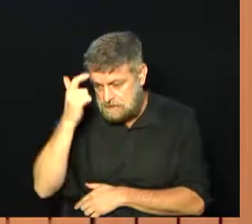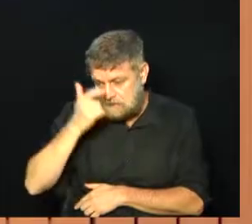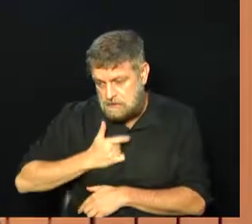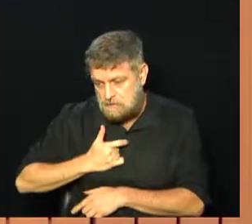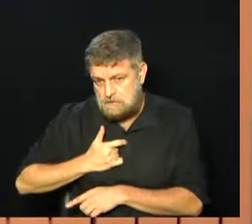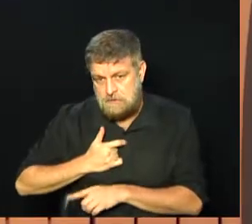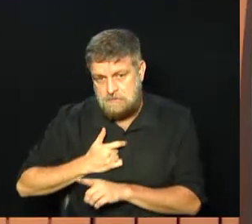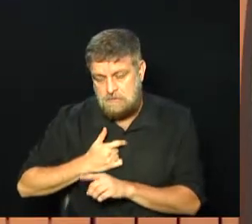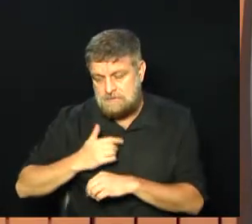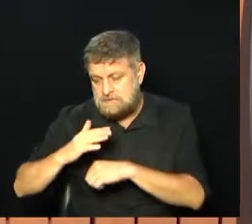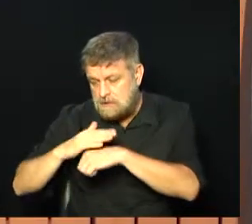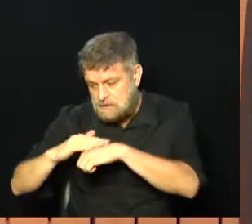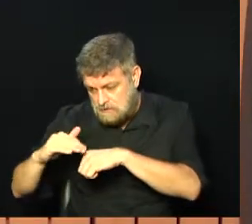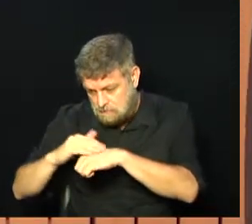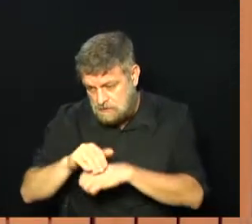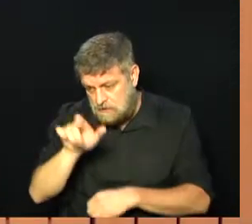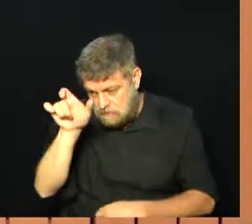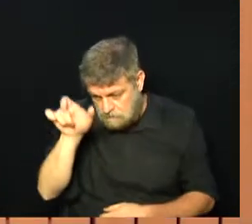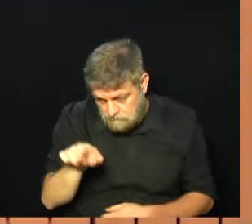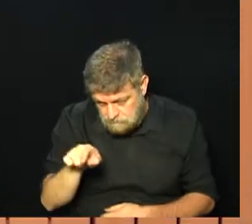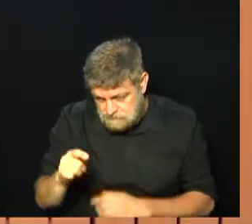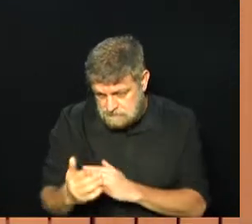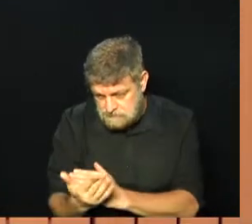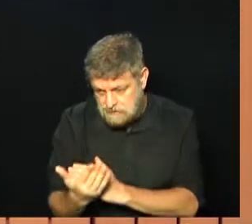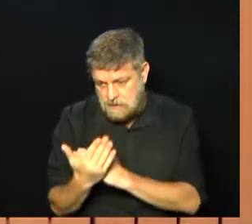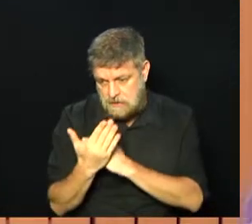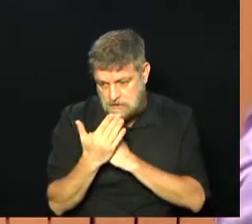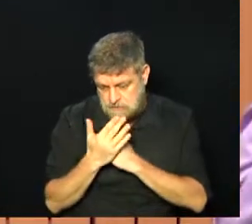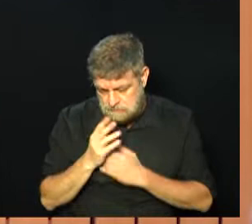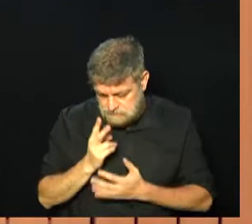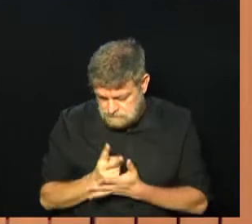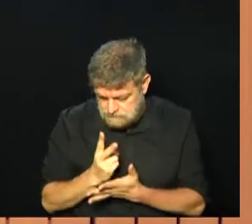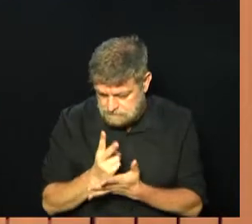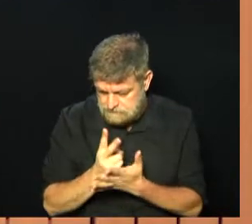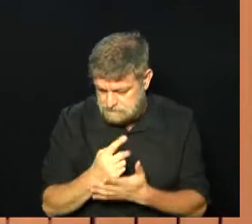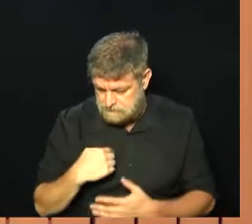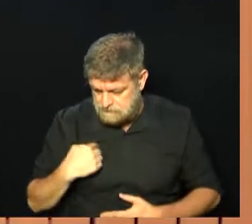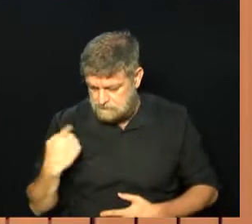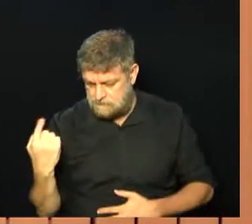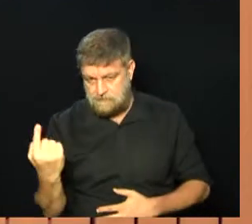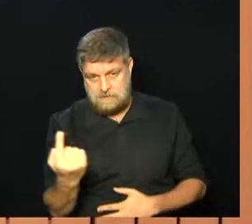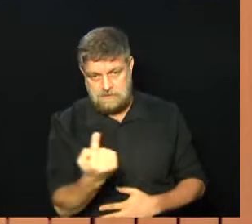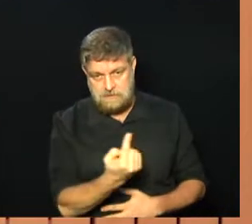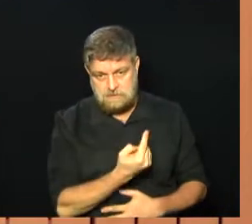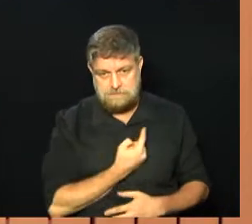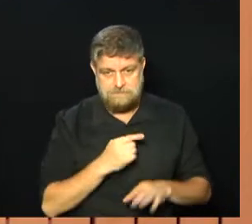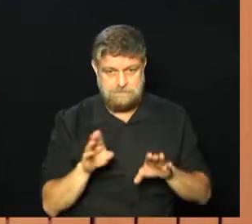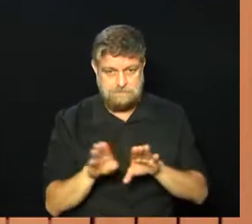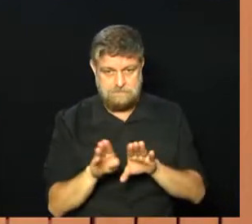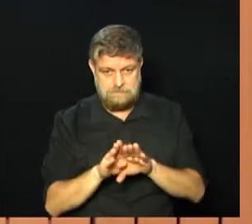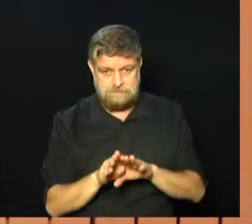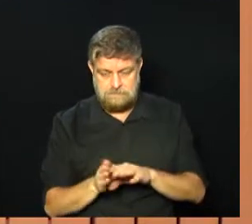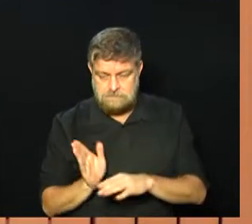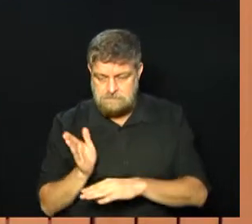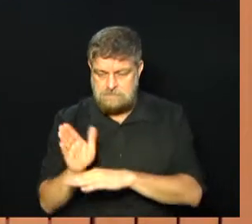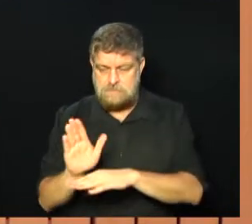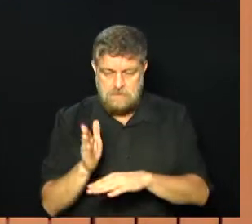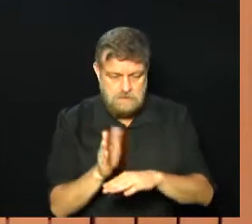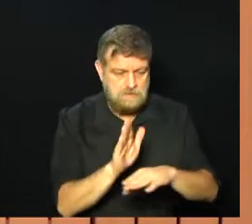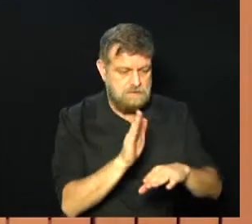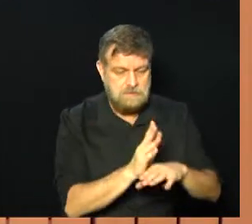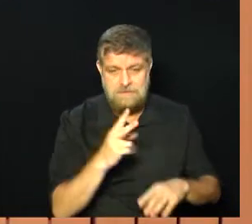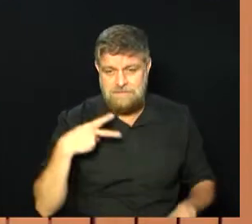tenho por você, toda a ajuda que você sempre dá a nós e a outros, né, vereadores e